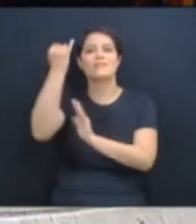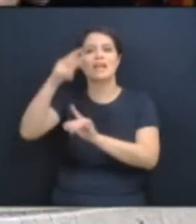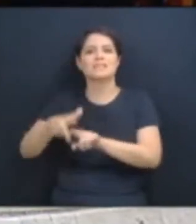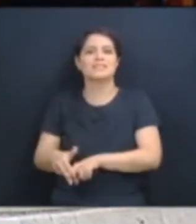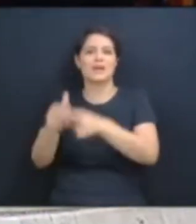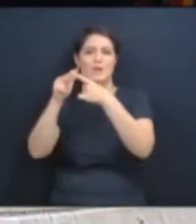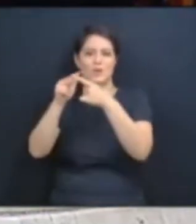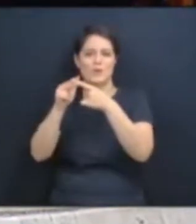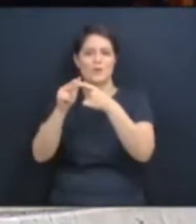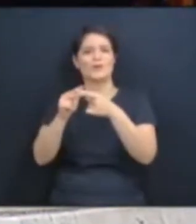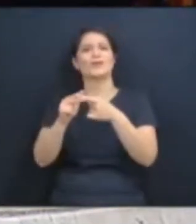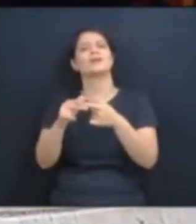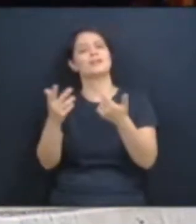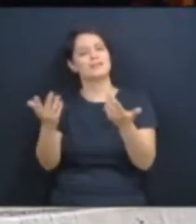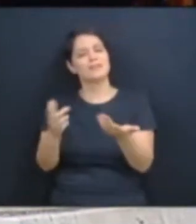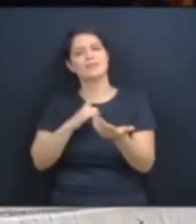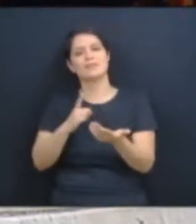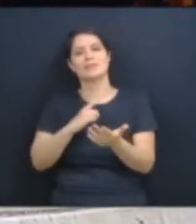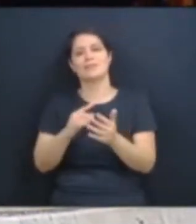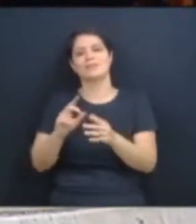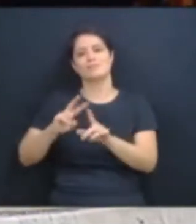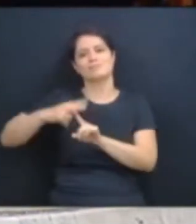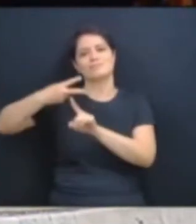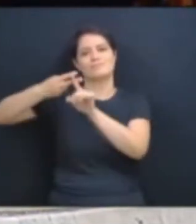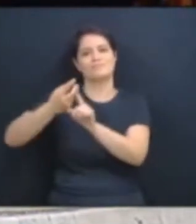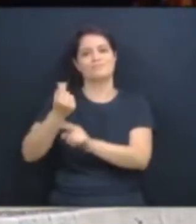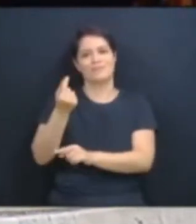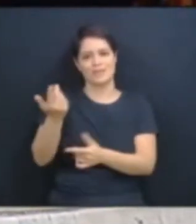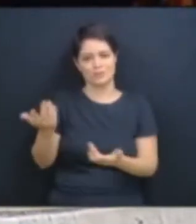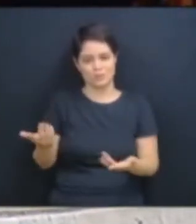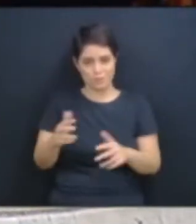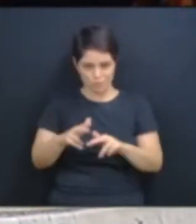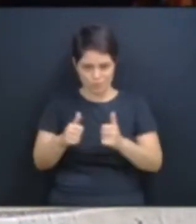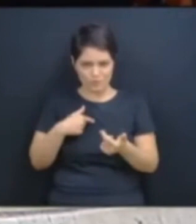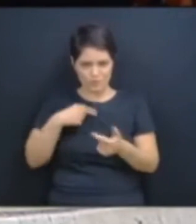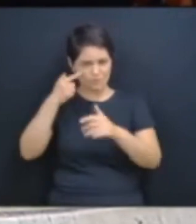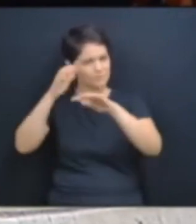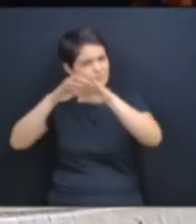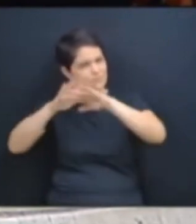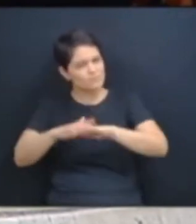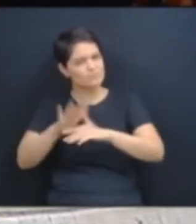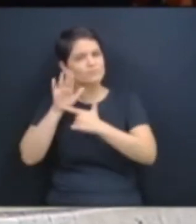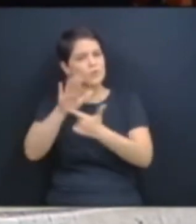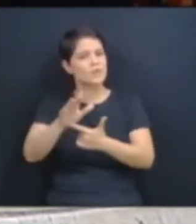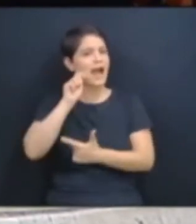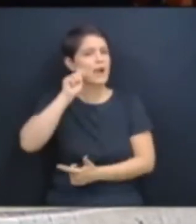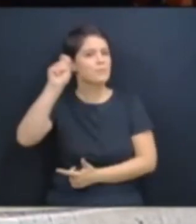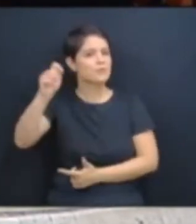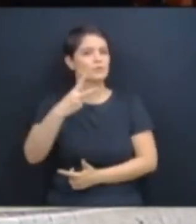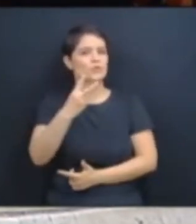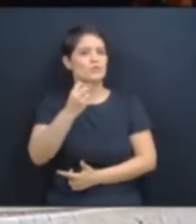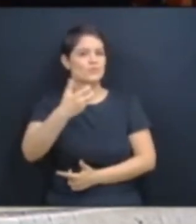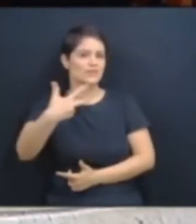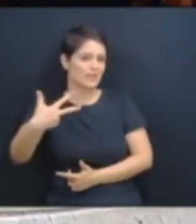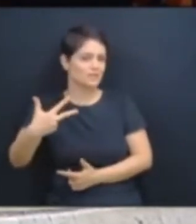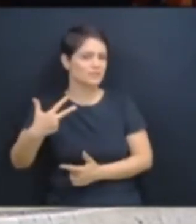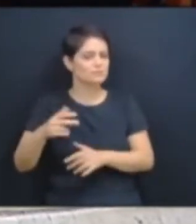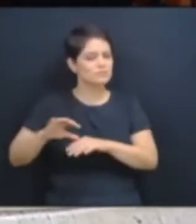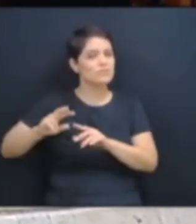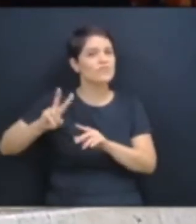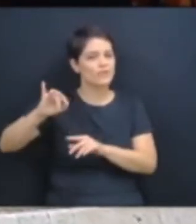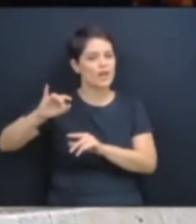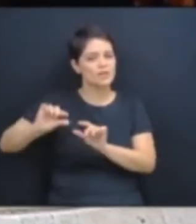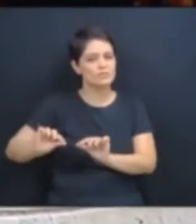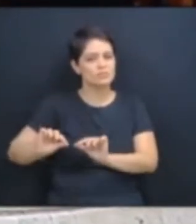correção da inflação. Por isso que eu trouxe para abril de 2023, para tentar explicar da forma mais rápida possível. Por